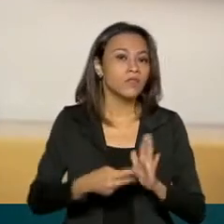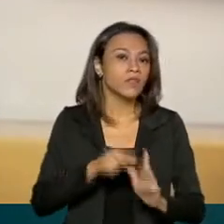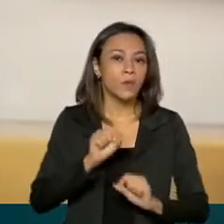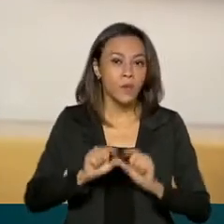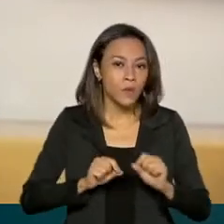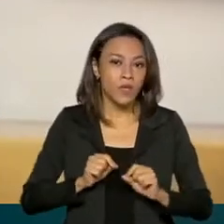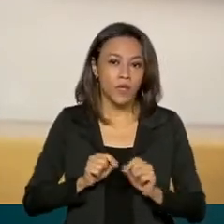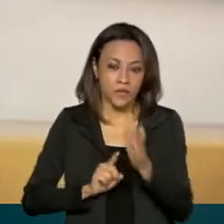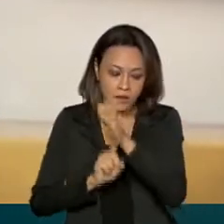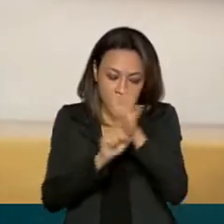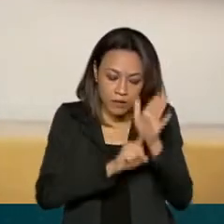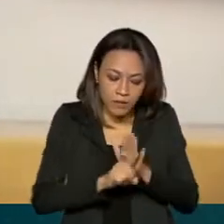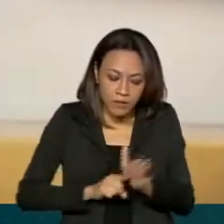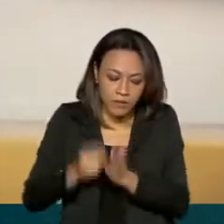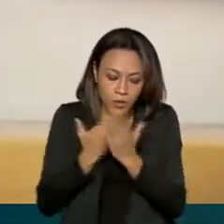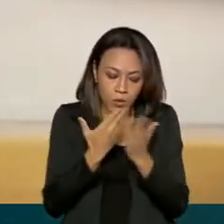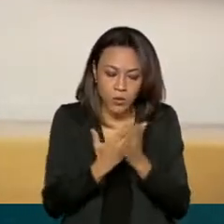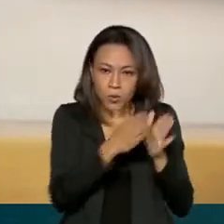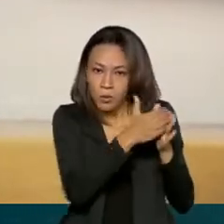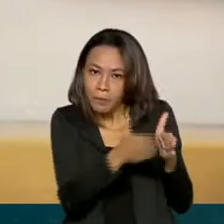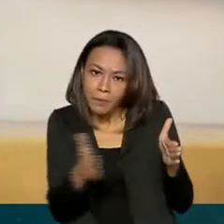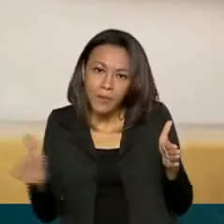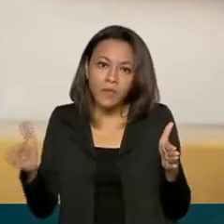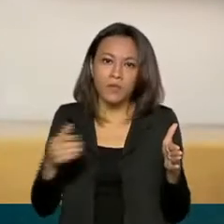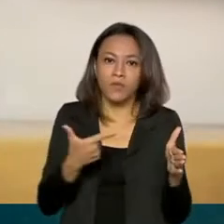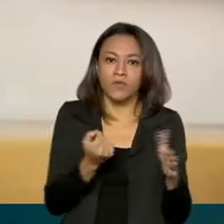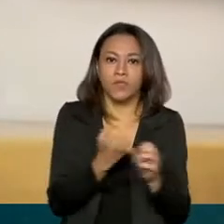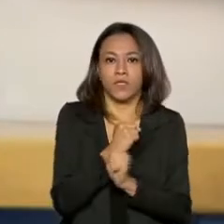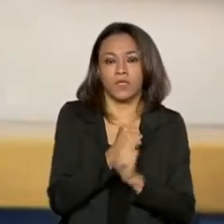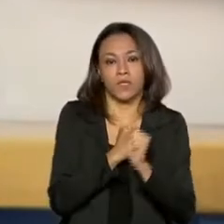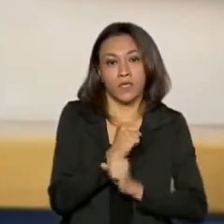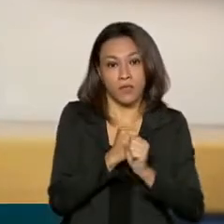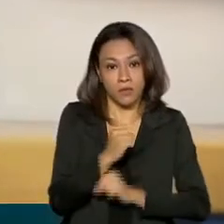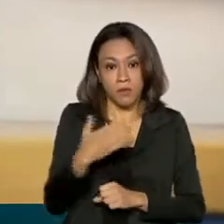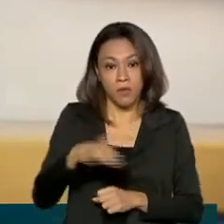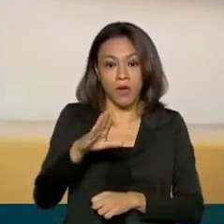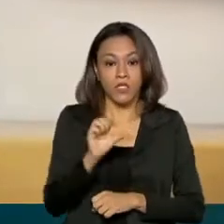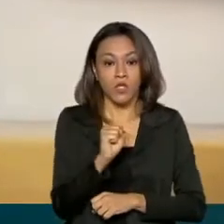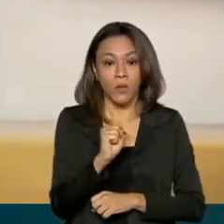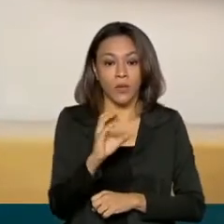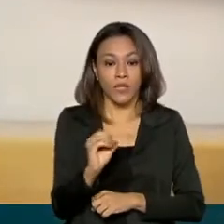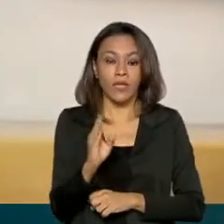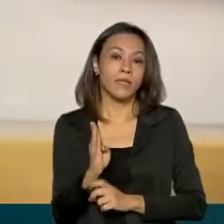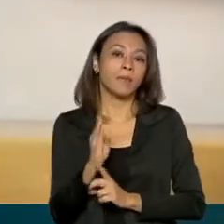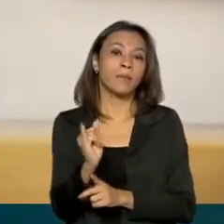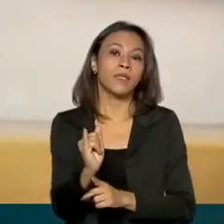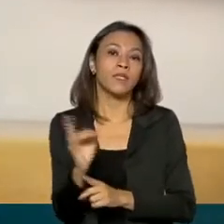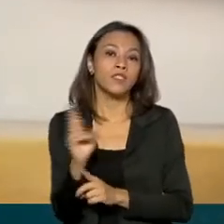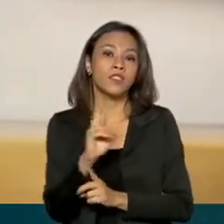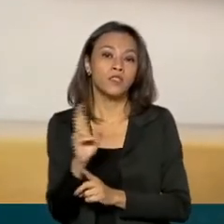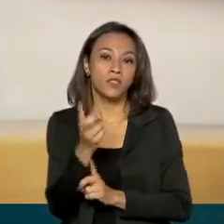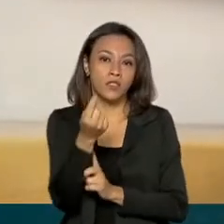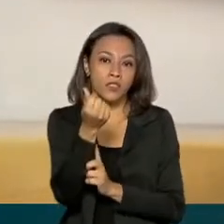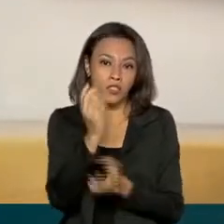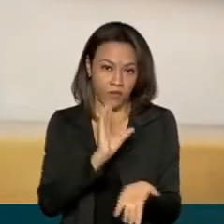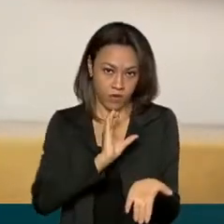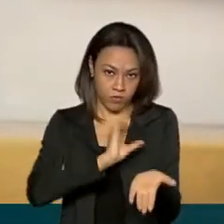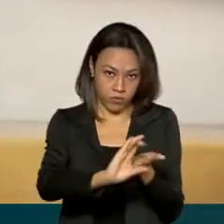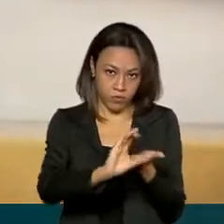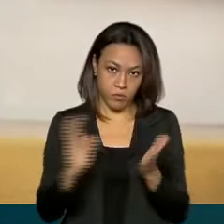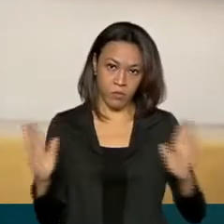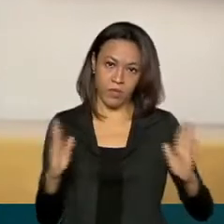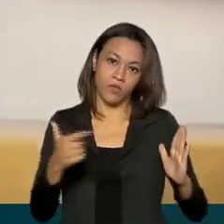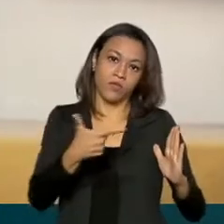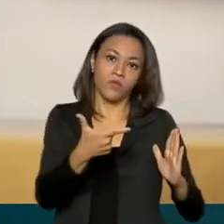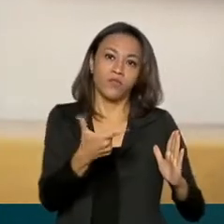estudo, nos próximos 20 anos, ministro, mais de 80 bilhões de investimentos que serão gerados nos próximos 20 anos